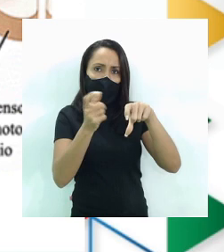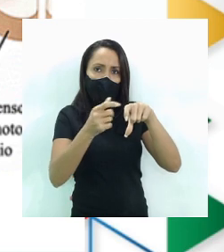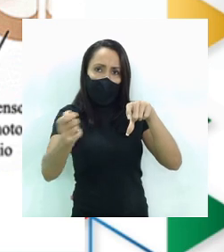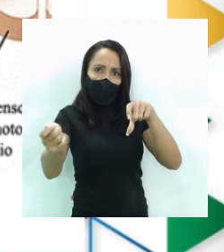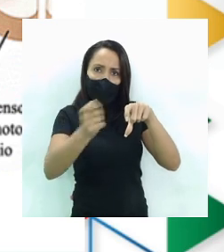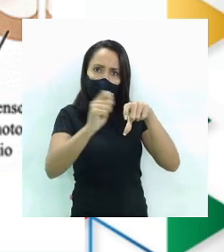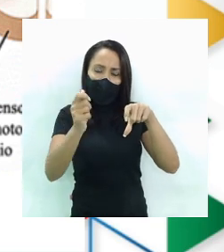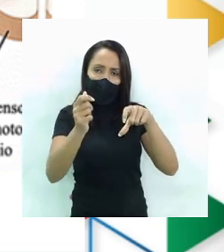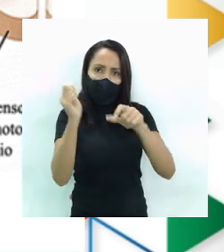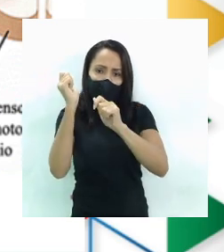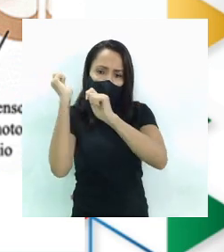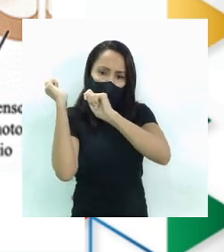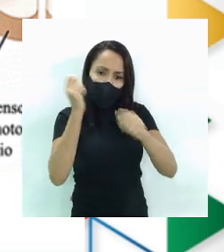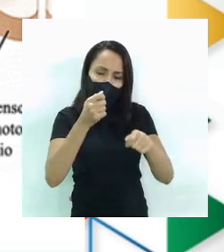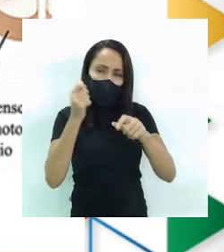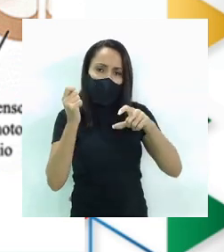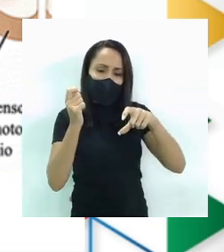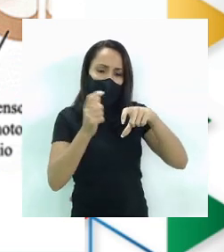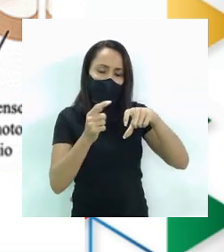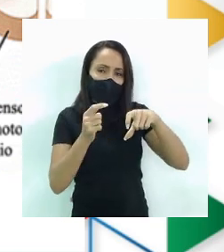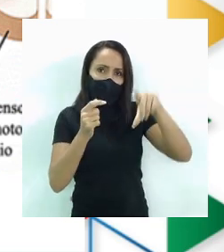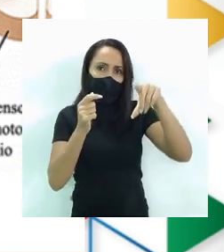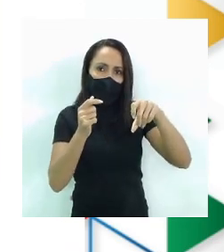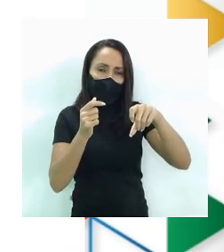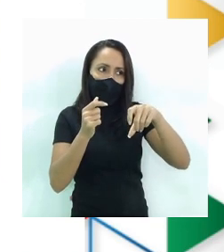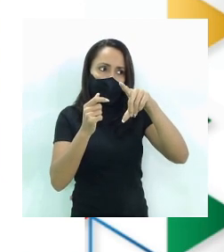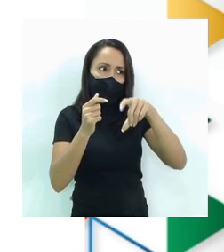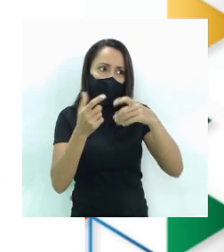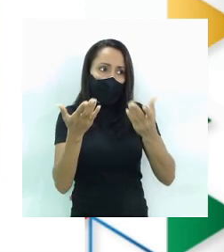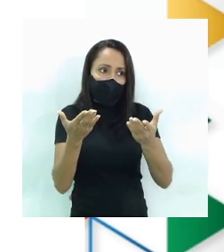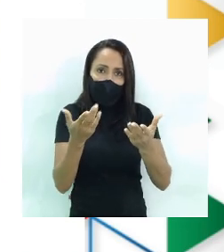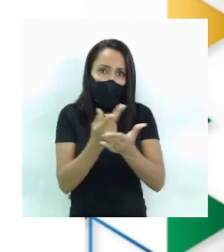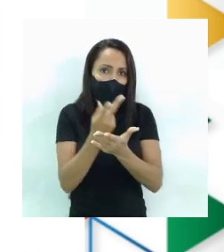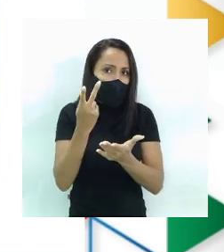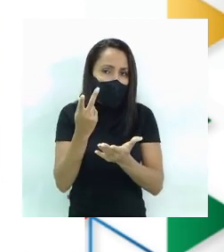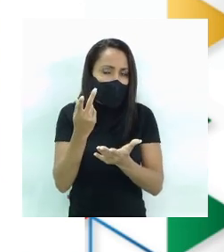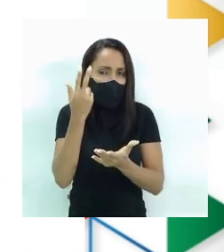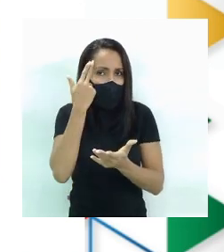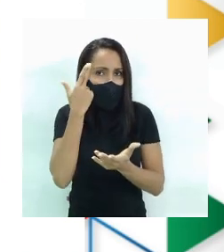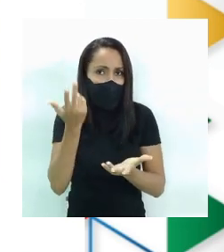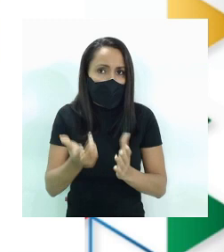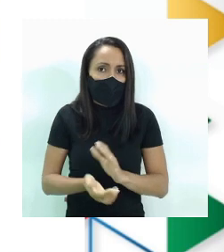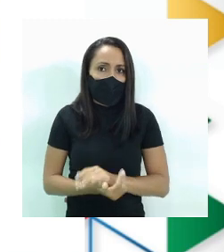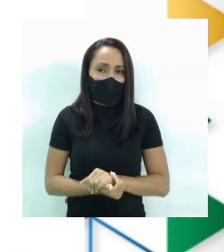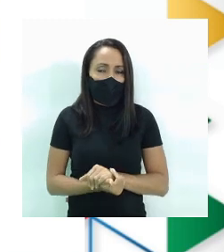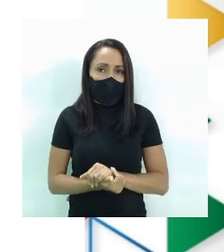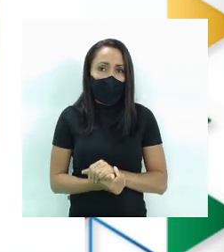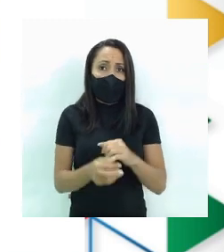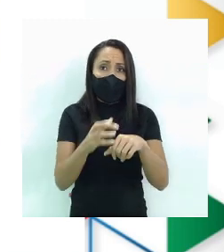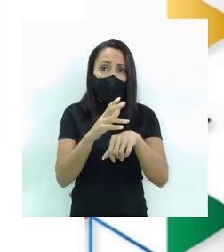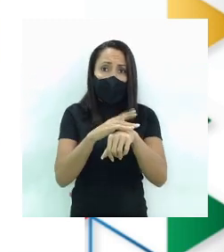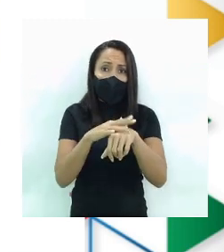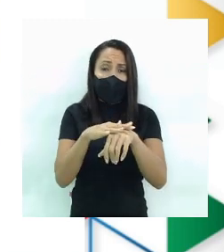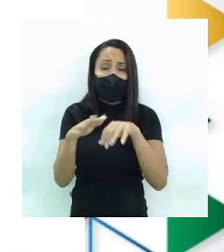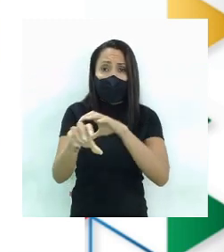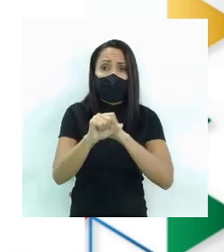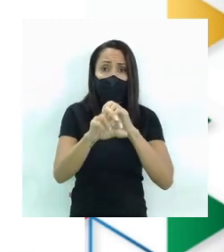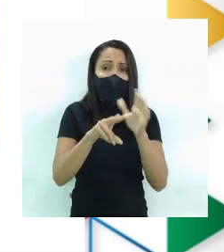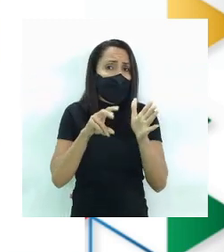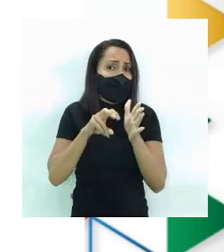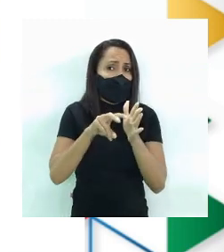para frente. É o chamado ato reflexo, tá certo? Vamos lá. Doenças infecciosas do sistema nervoso. Existem